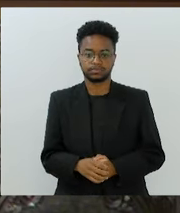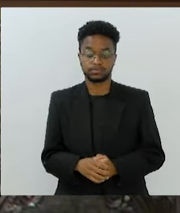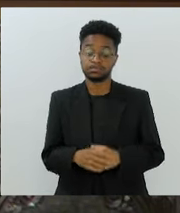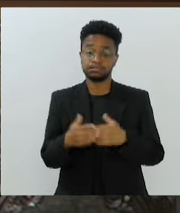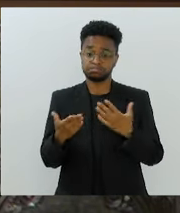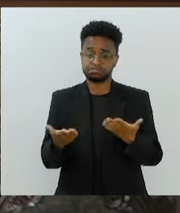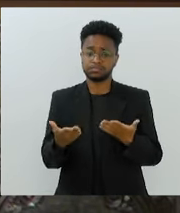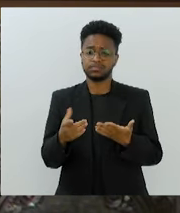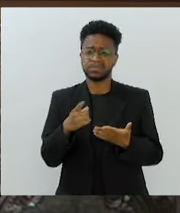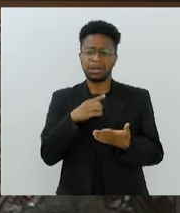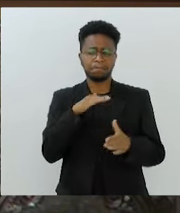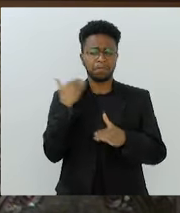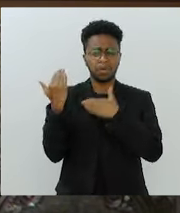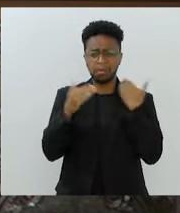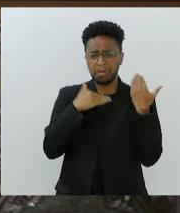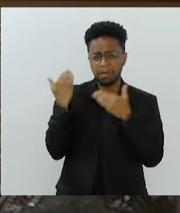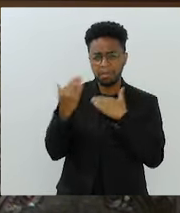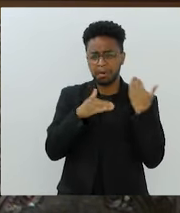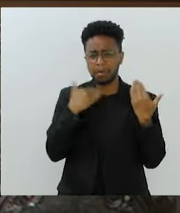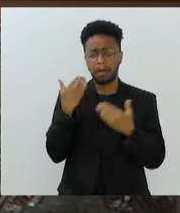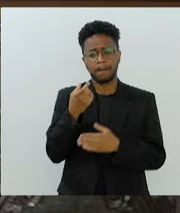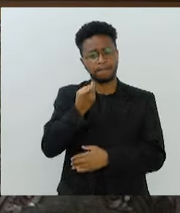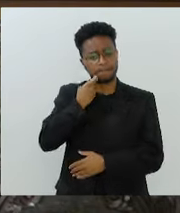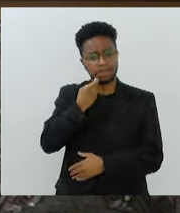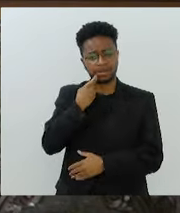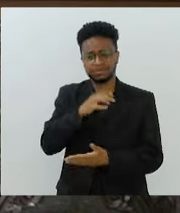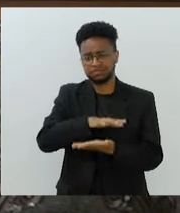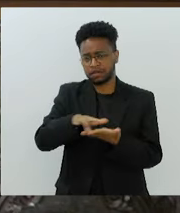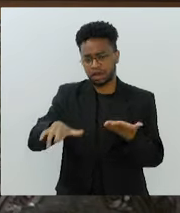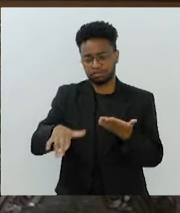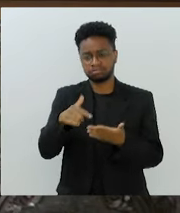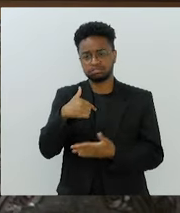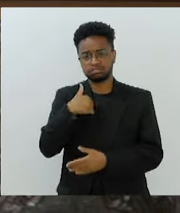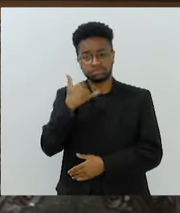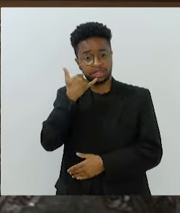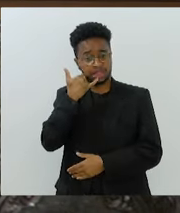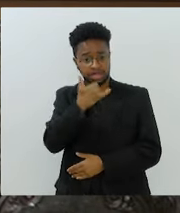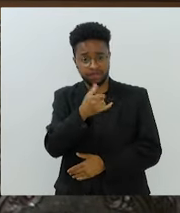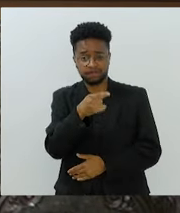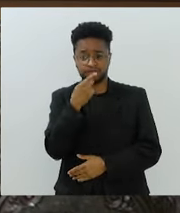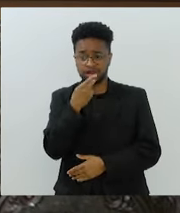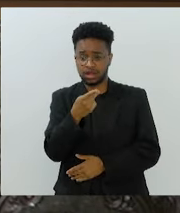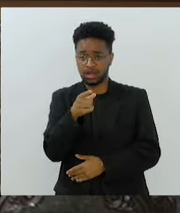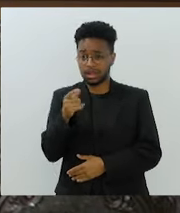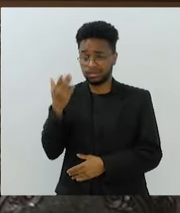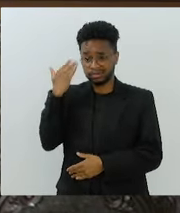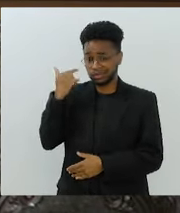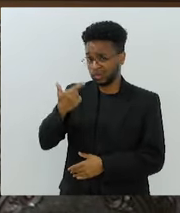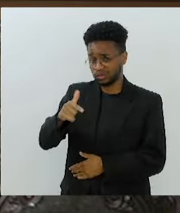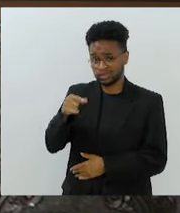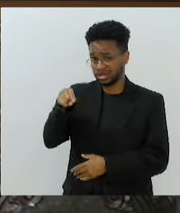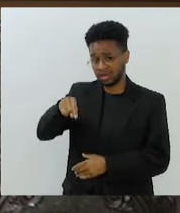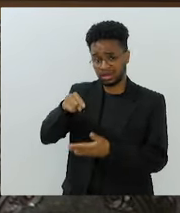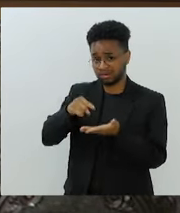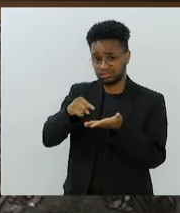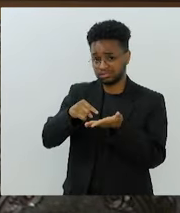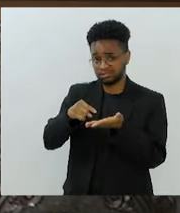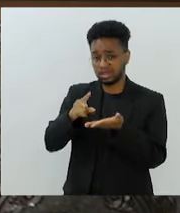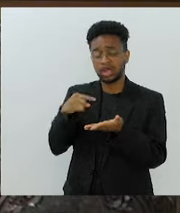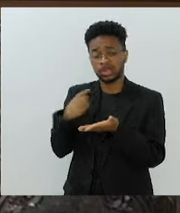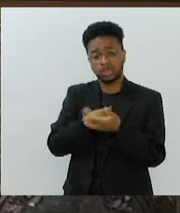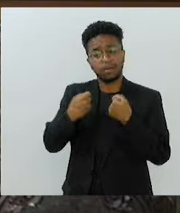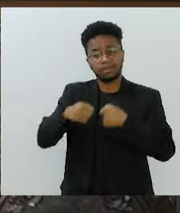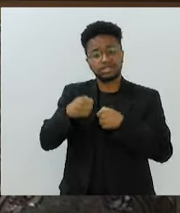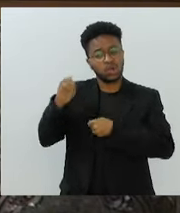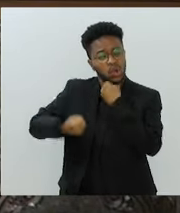morrendo peixe para tudo que era lado, eu ligava, ó, isso aqui não existia, tá? A gente tinha de correr para o